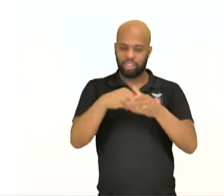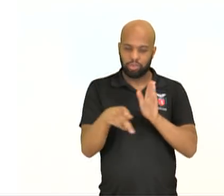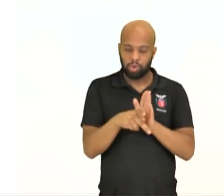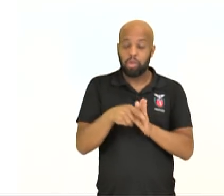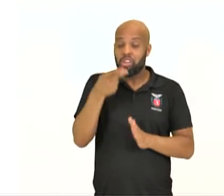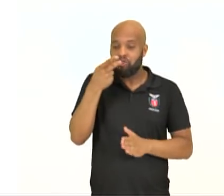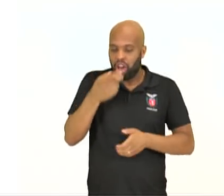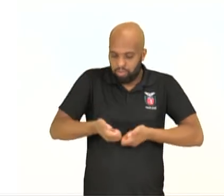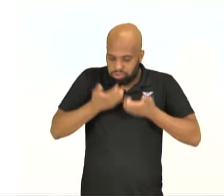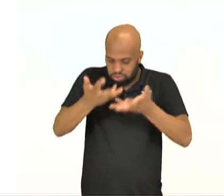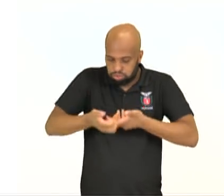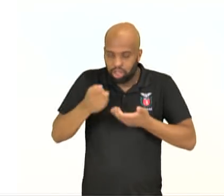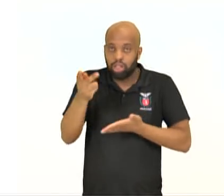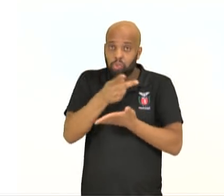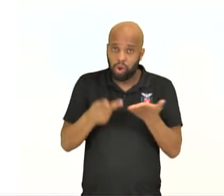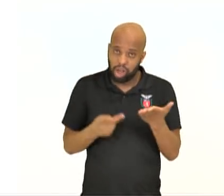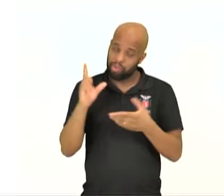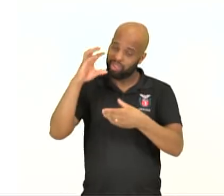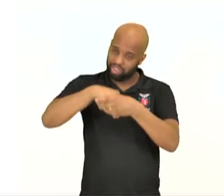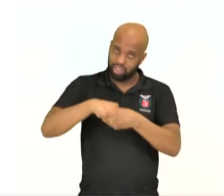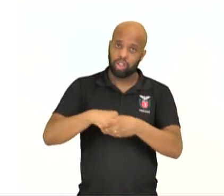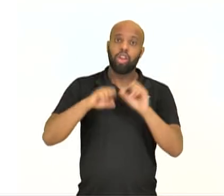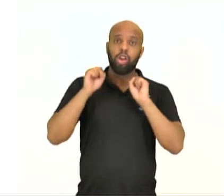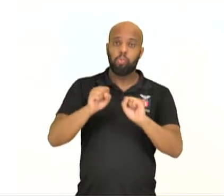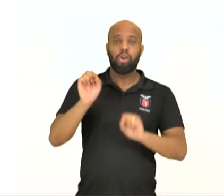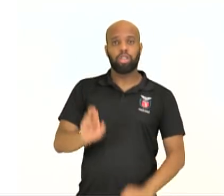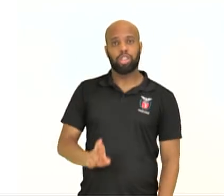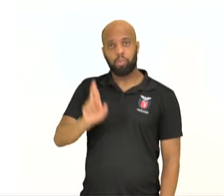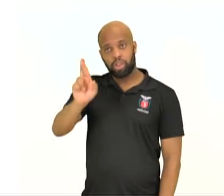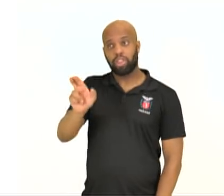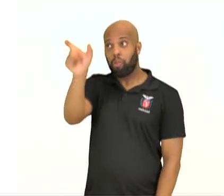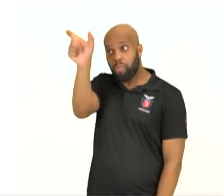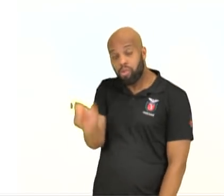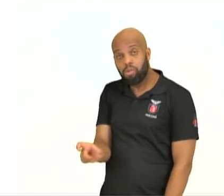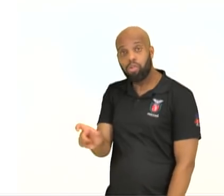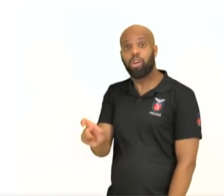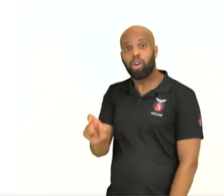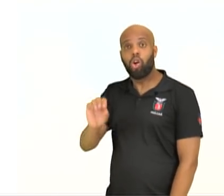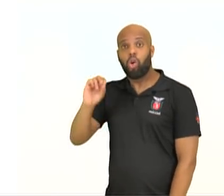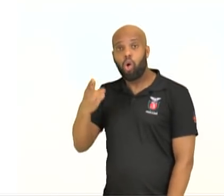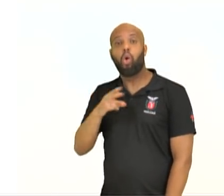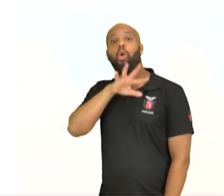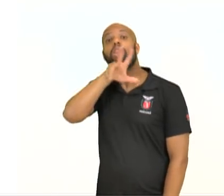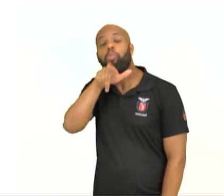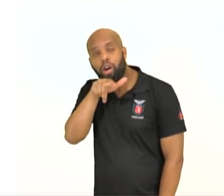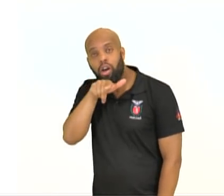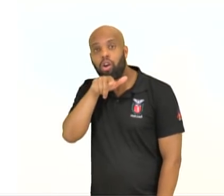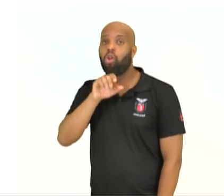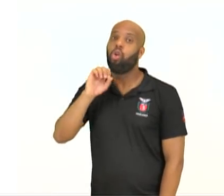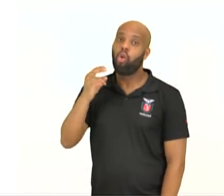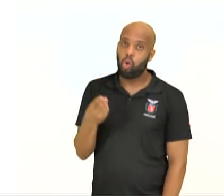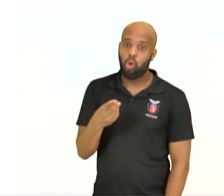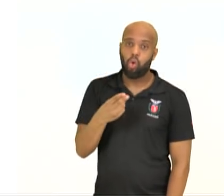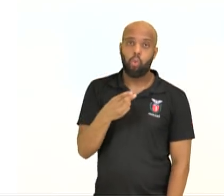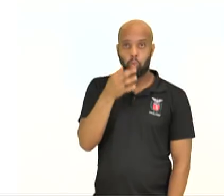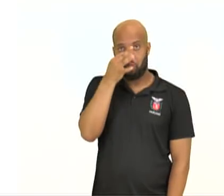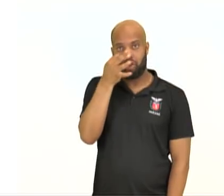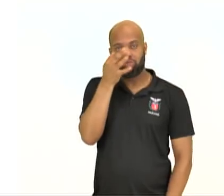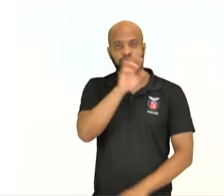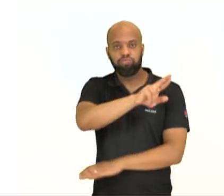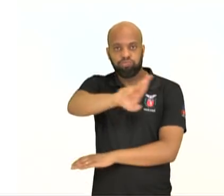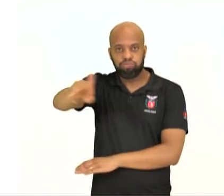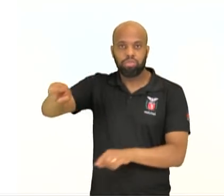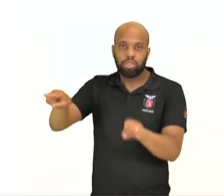se expressa no poema. Pode representar uma pessoa, um animal, uma planta